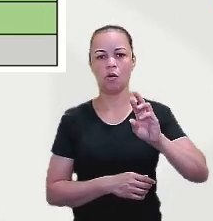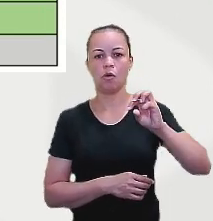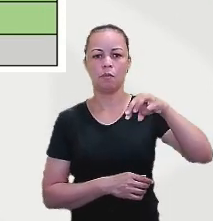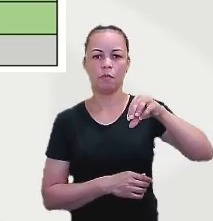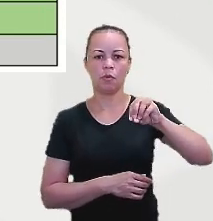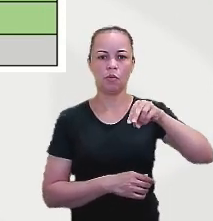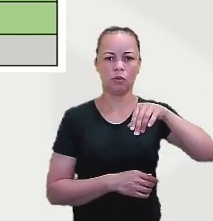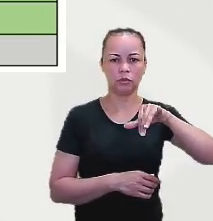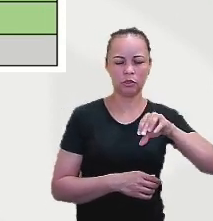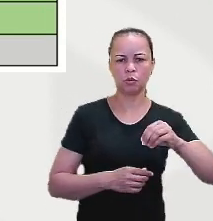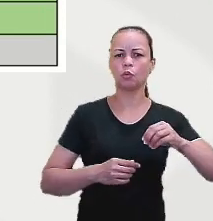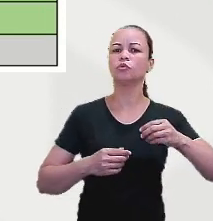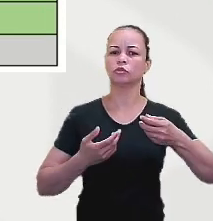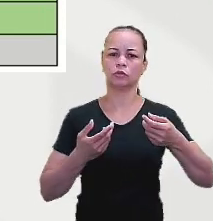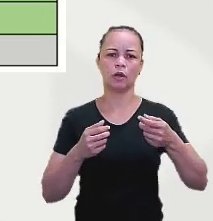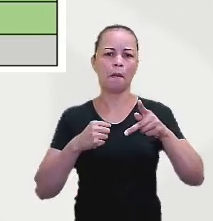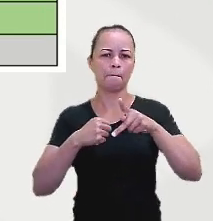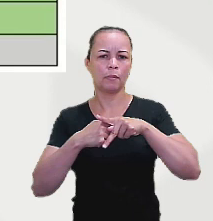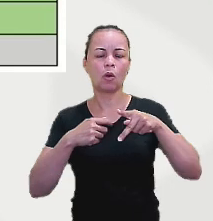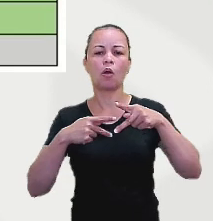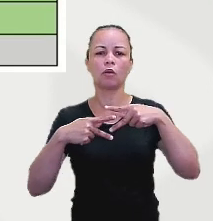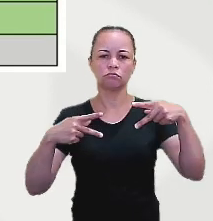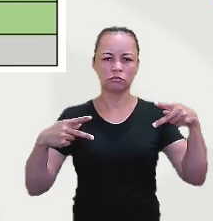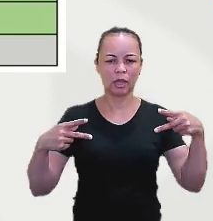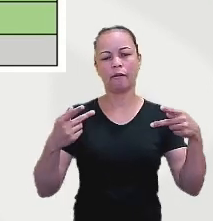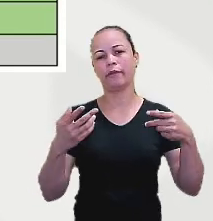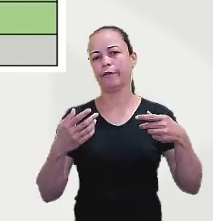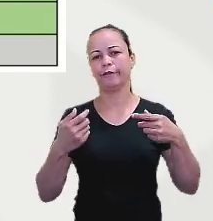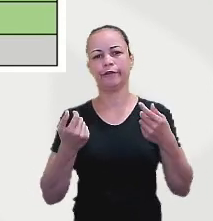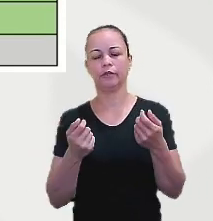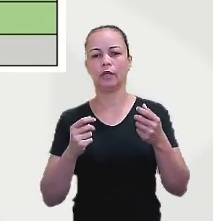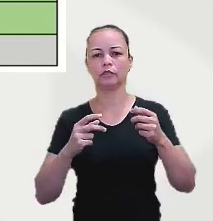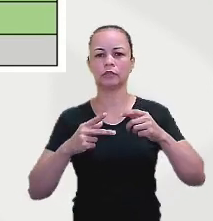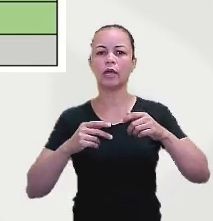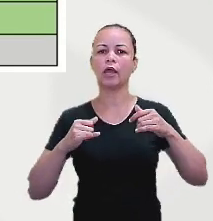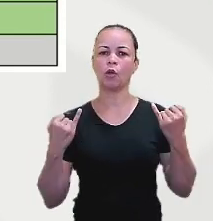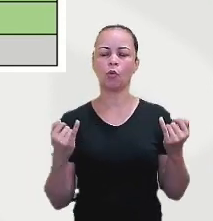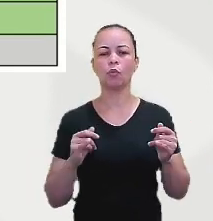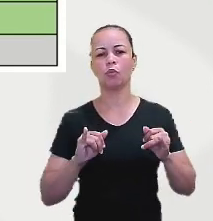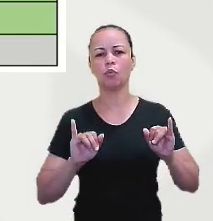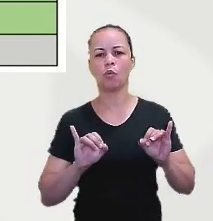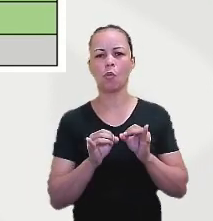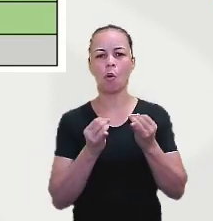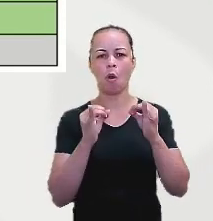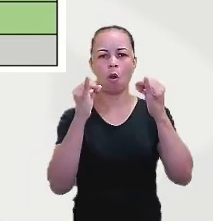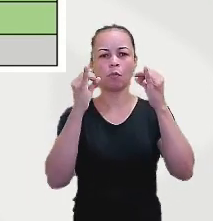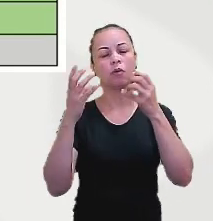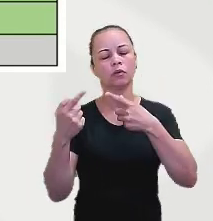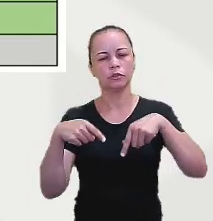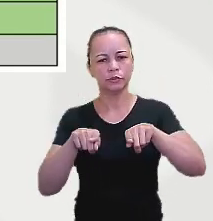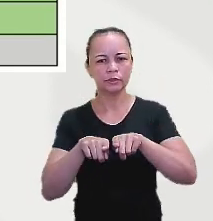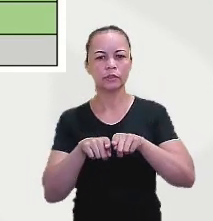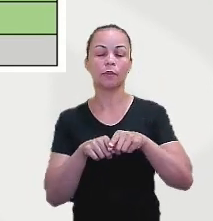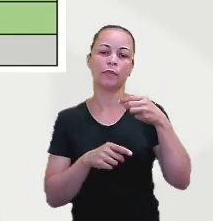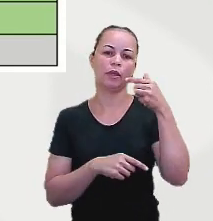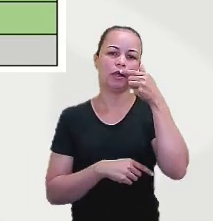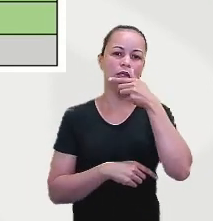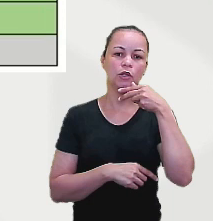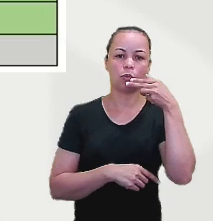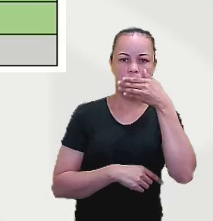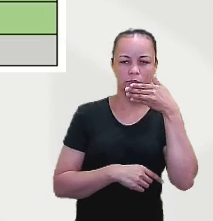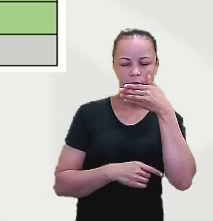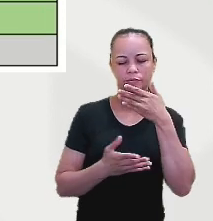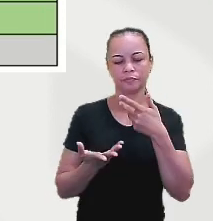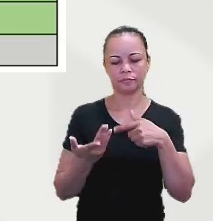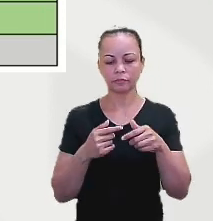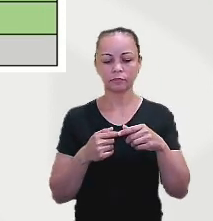açúcares, empacota isso e destina para o lugar correto, tá? Aí vem depois o retículo endoplasmático, que pode